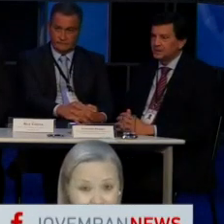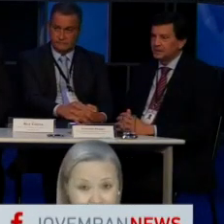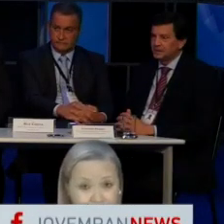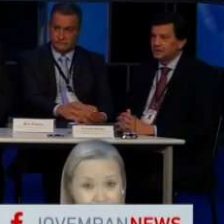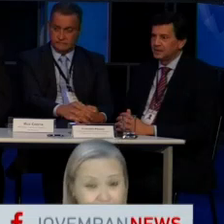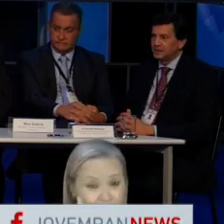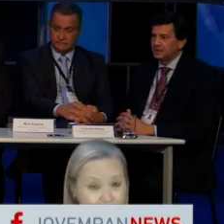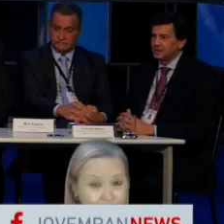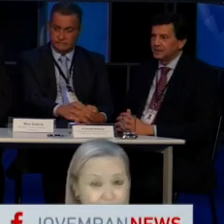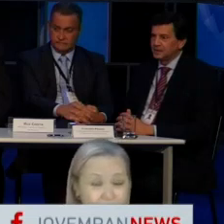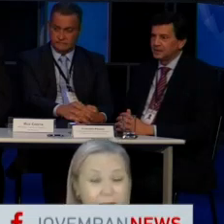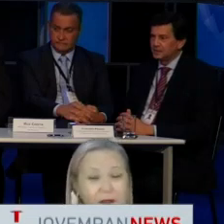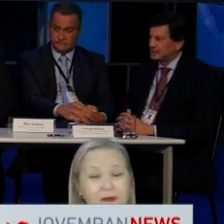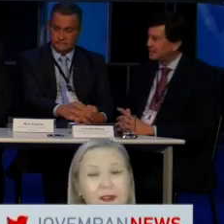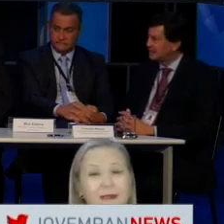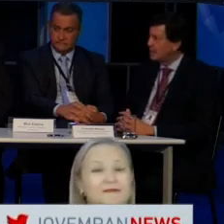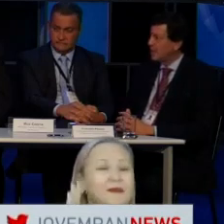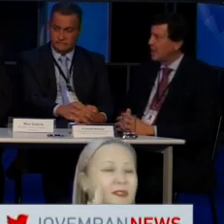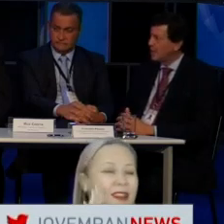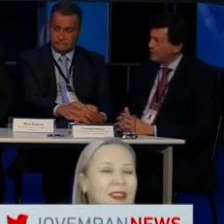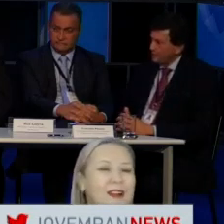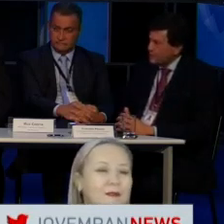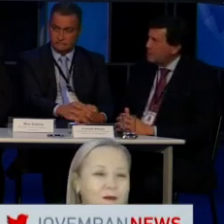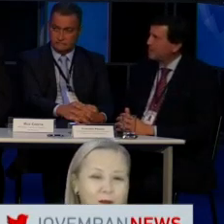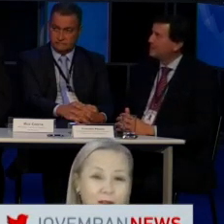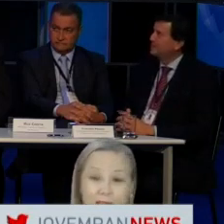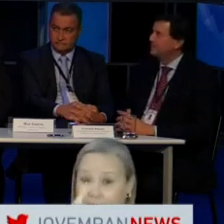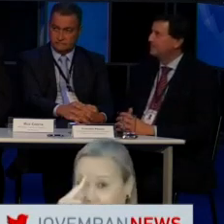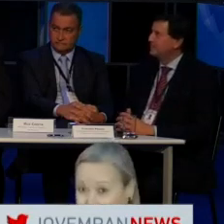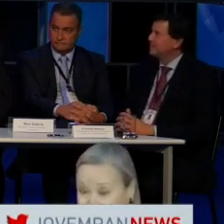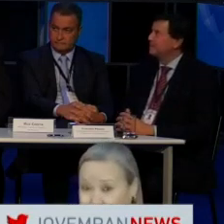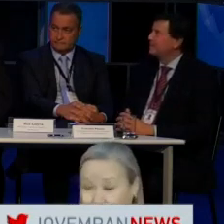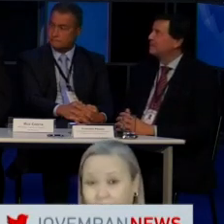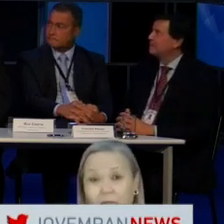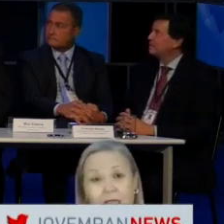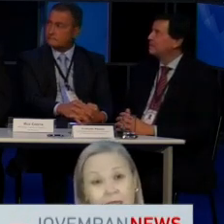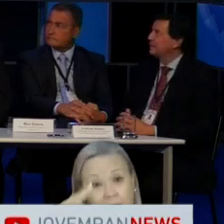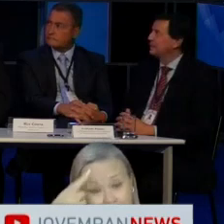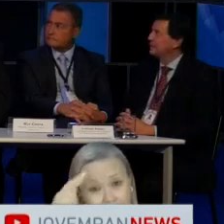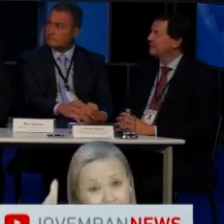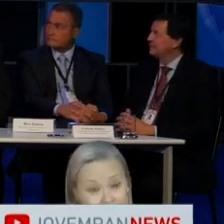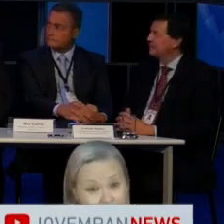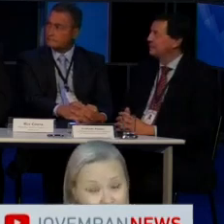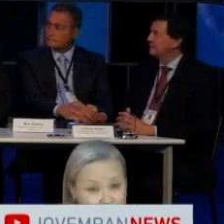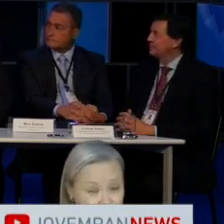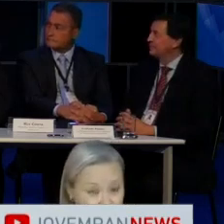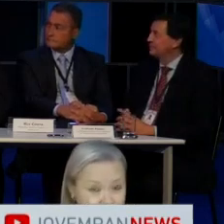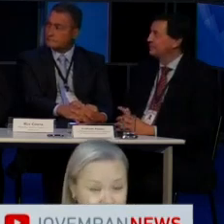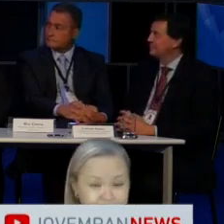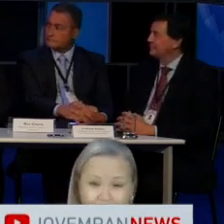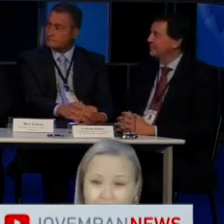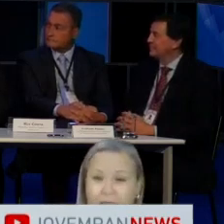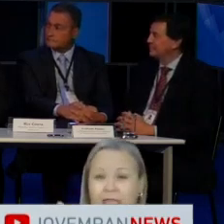uma coisa muito legal conhecer o Geraldo Alckmin e a dona Lu. A campanha toda nós fizemos de um, assim, com um